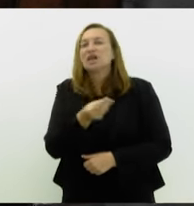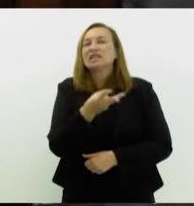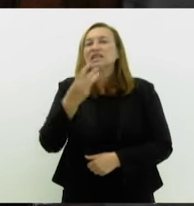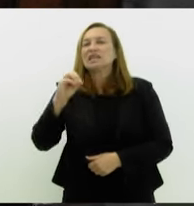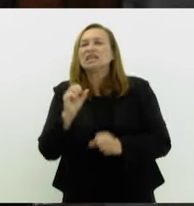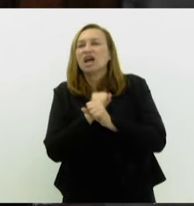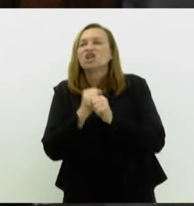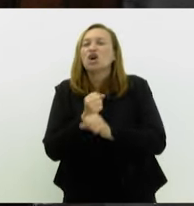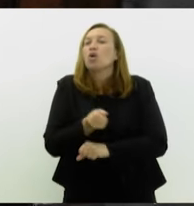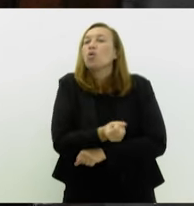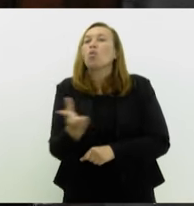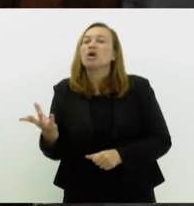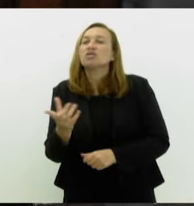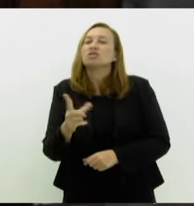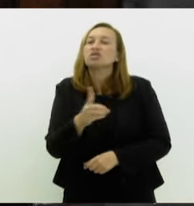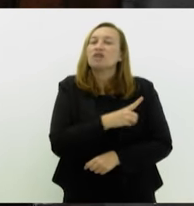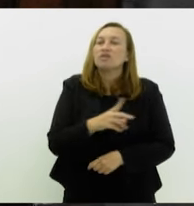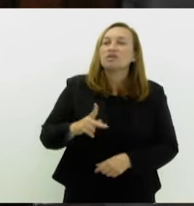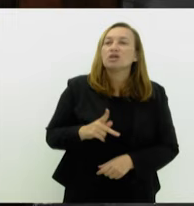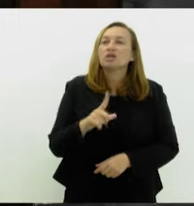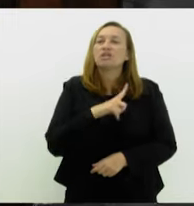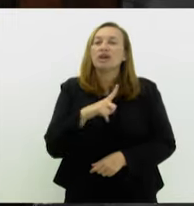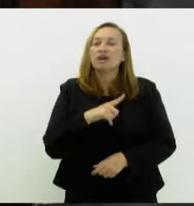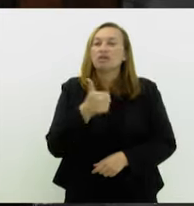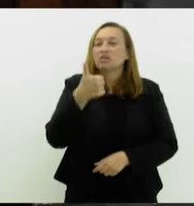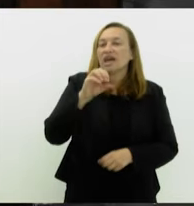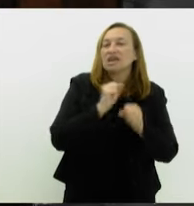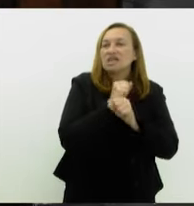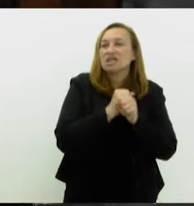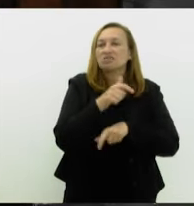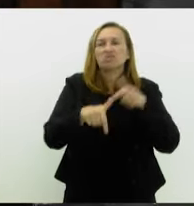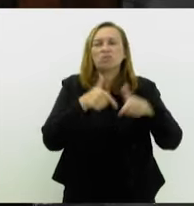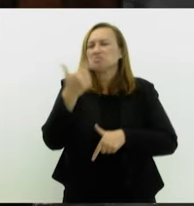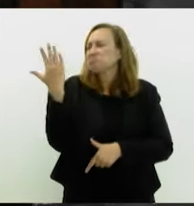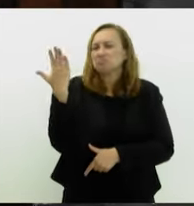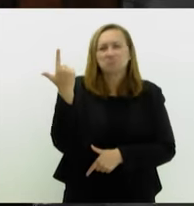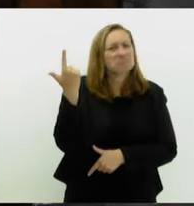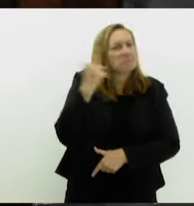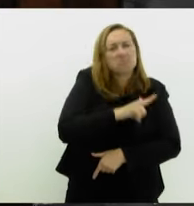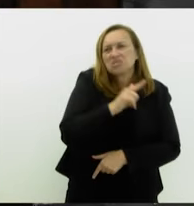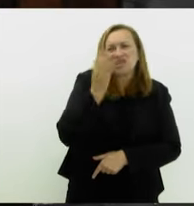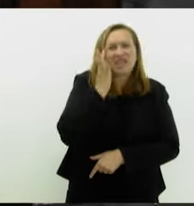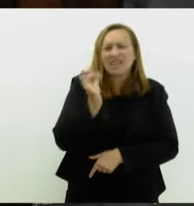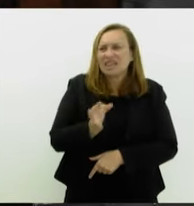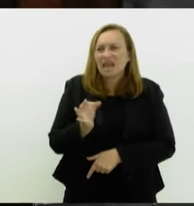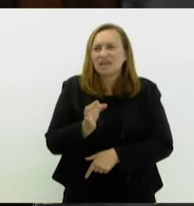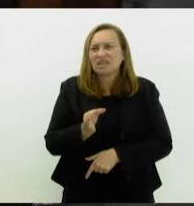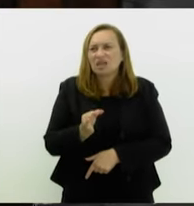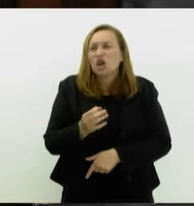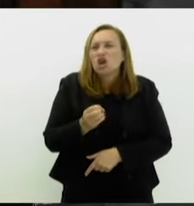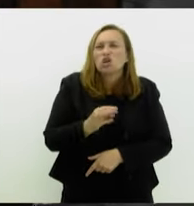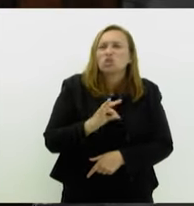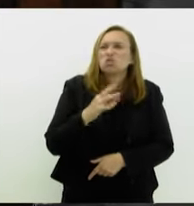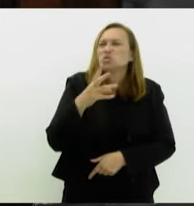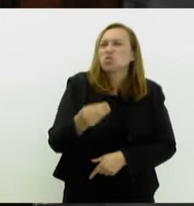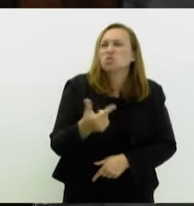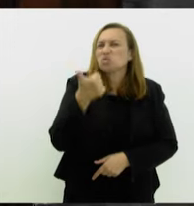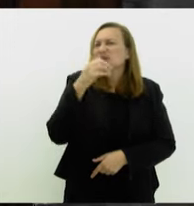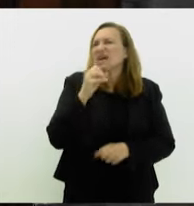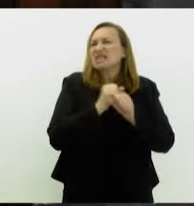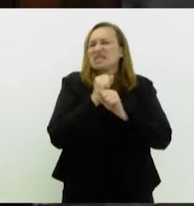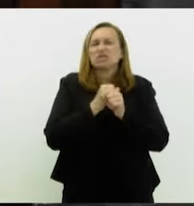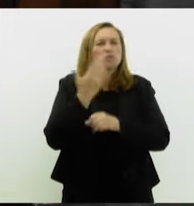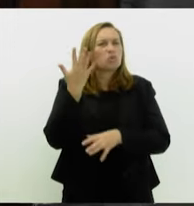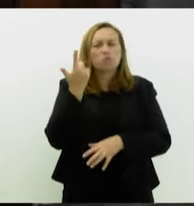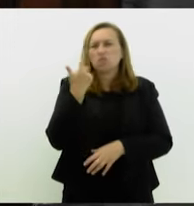defensores Gerais estiveram com 10 anos de casa eu não consigo entender todos com 10 anos eu não consigo entender essa